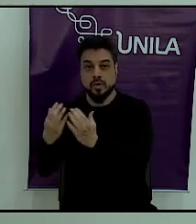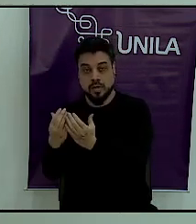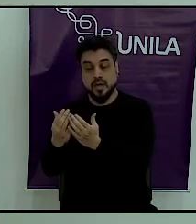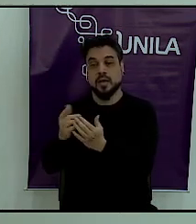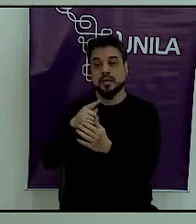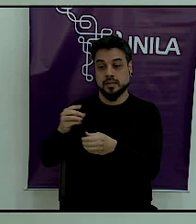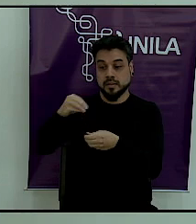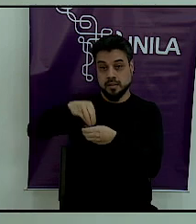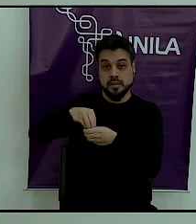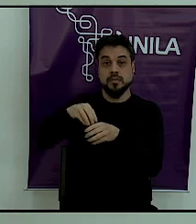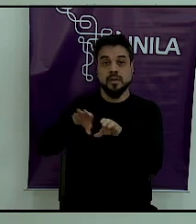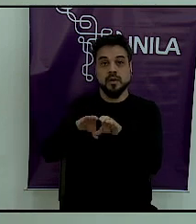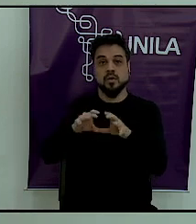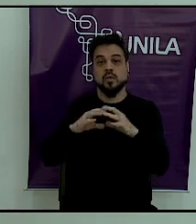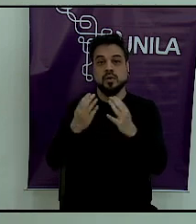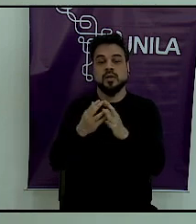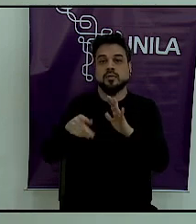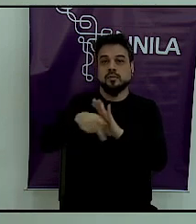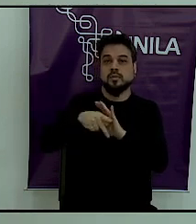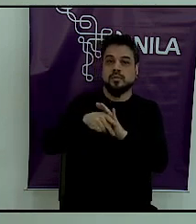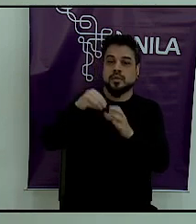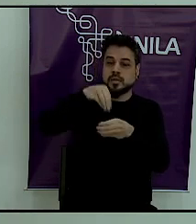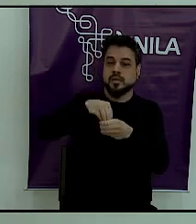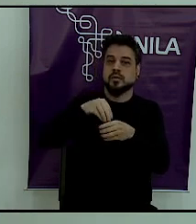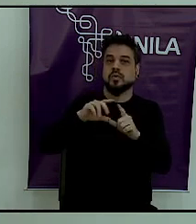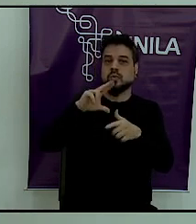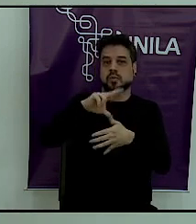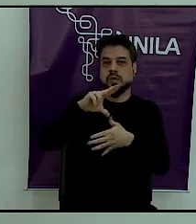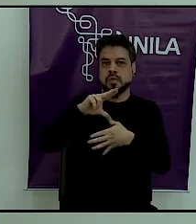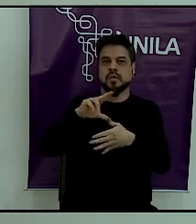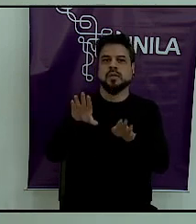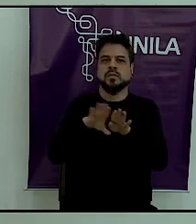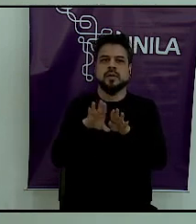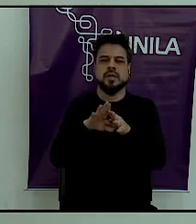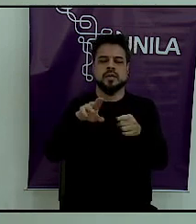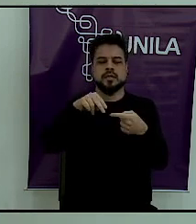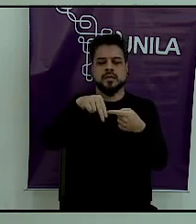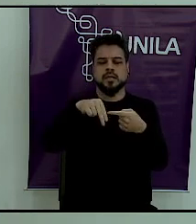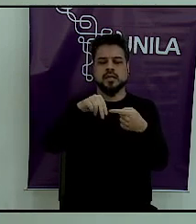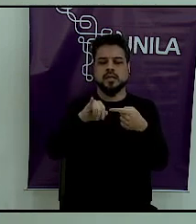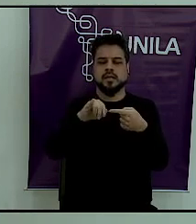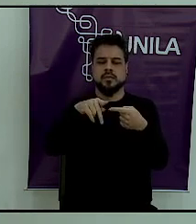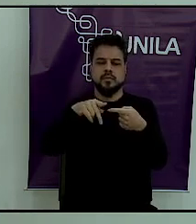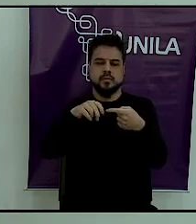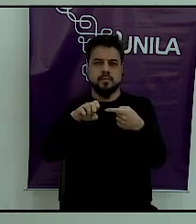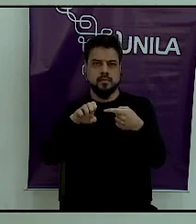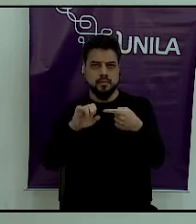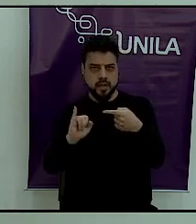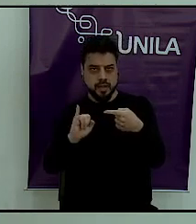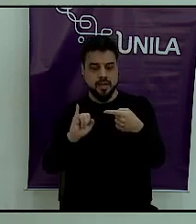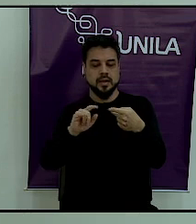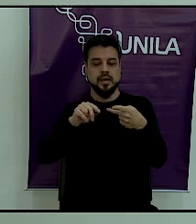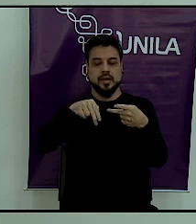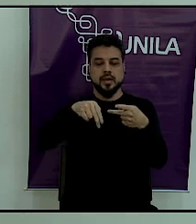pouco tempo estava no ILACHE Unipei e também Uniele,